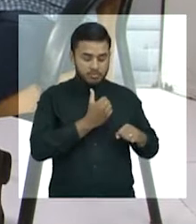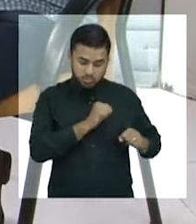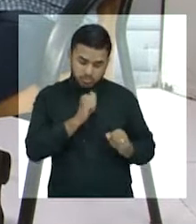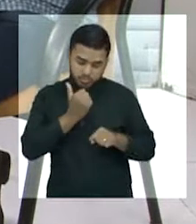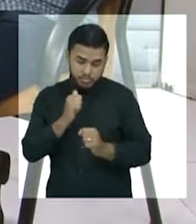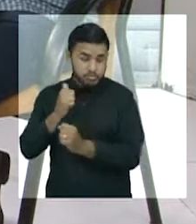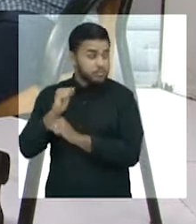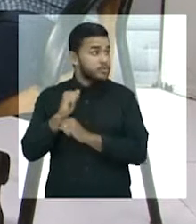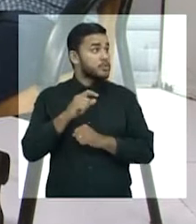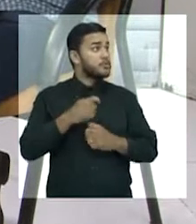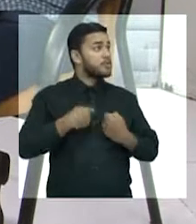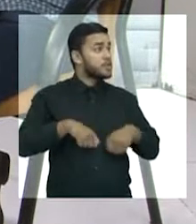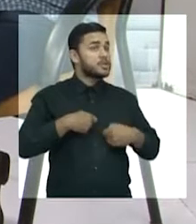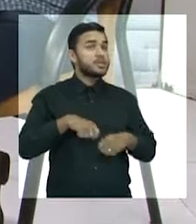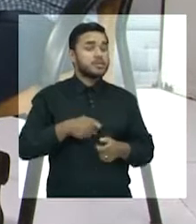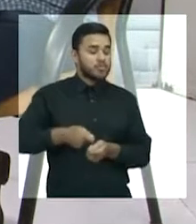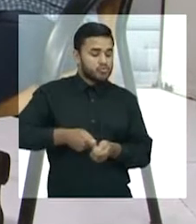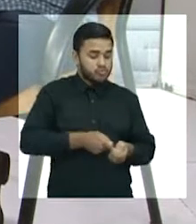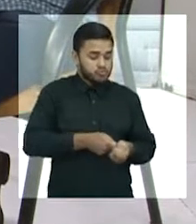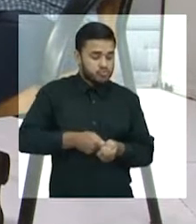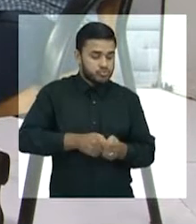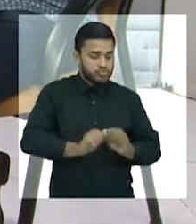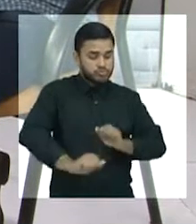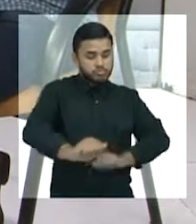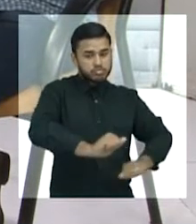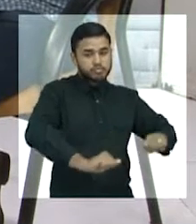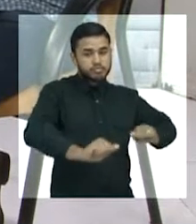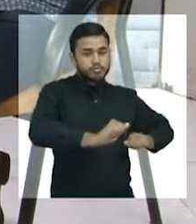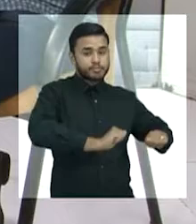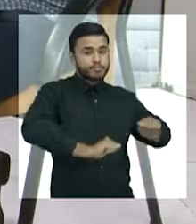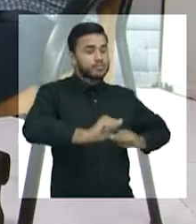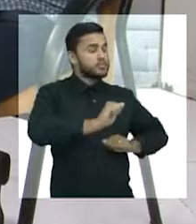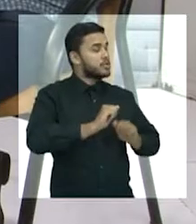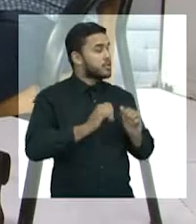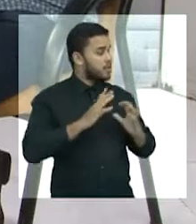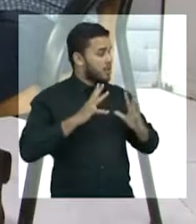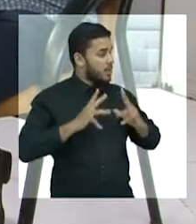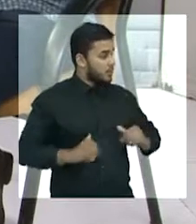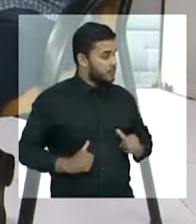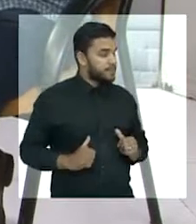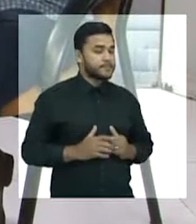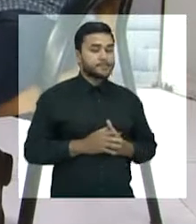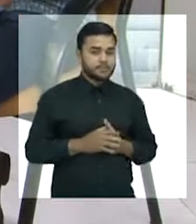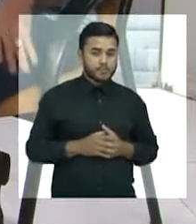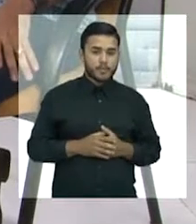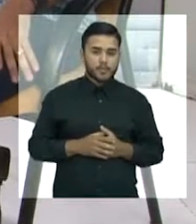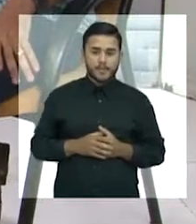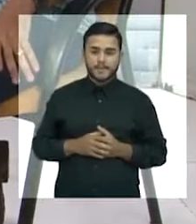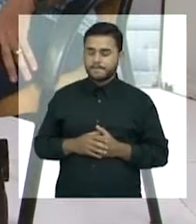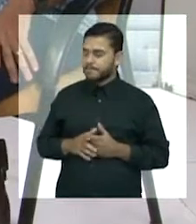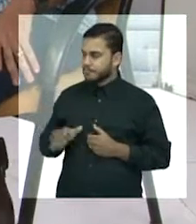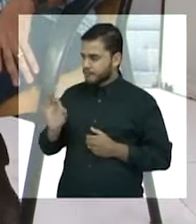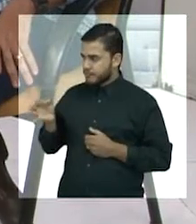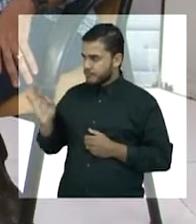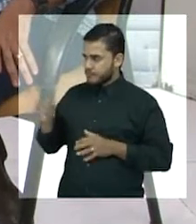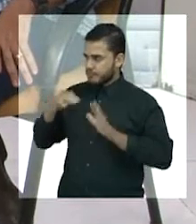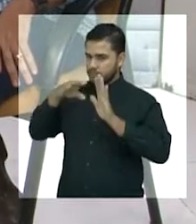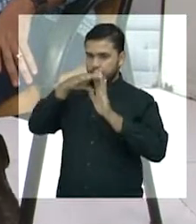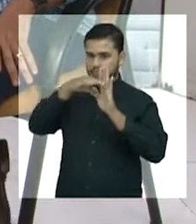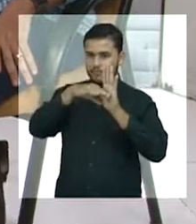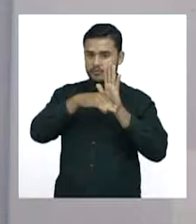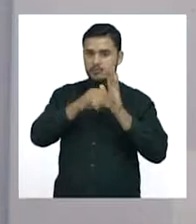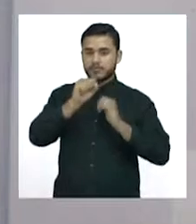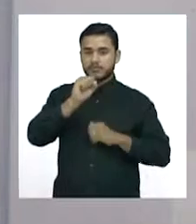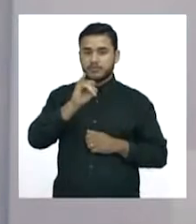e tem uma série de medidas de controle. Gostaria que você citasse outras medidas. Essas aí, na realidade, é mais quando a gente